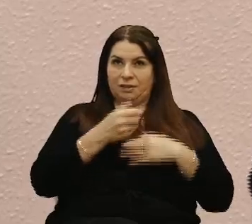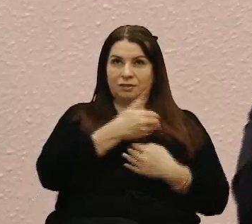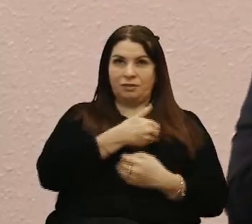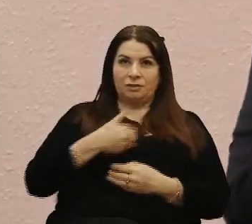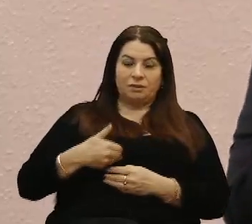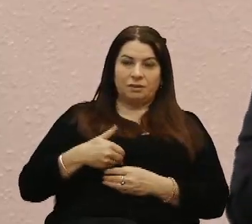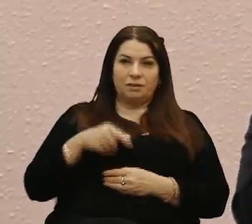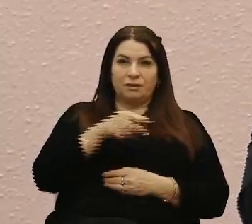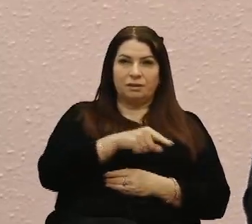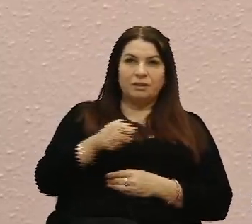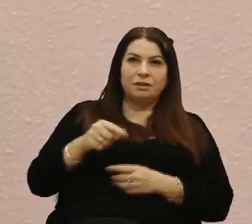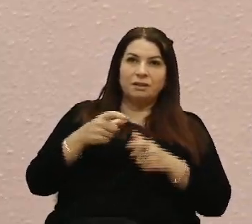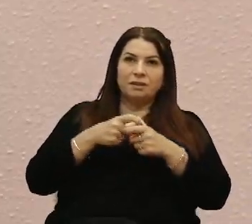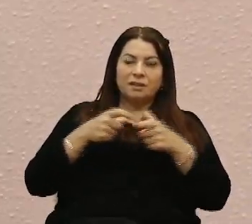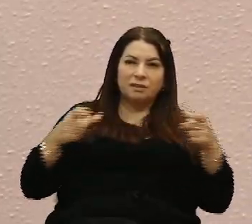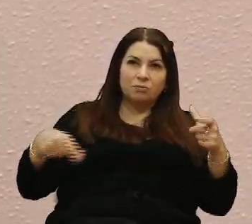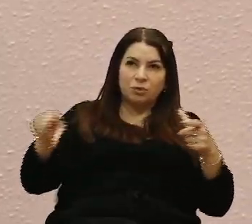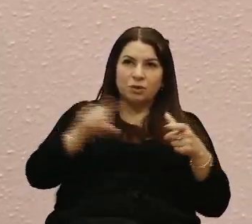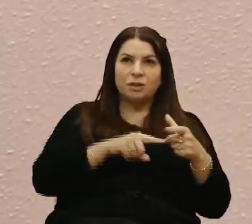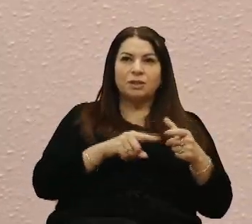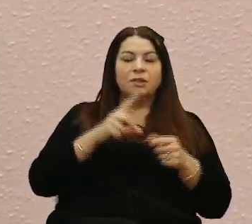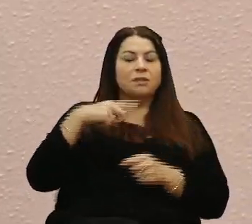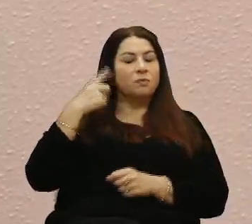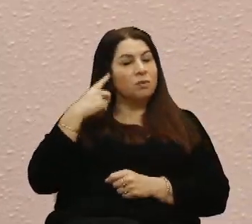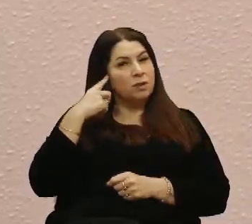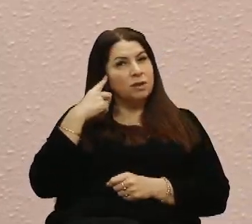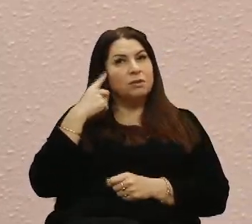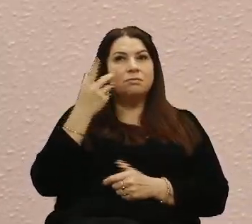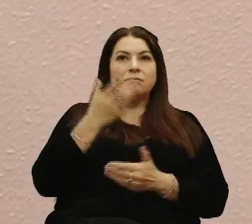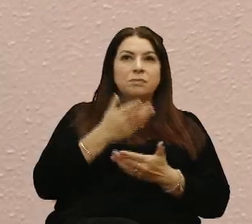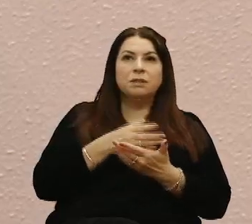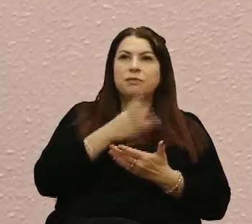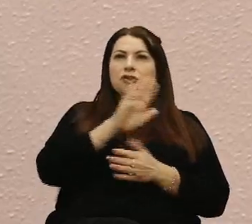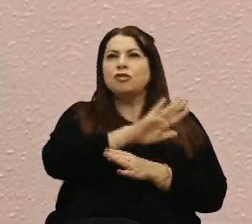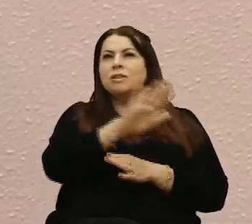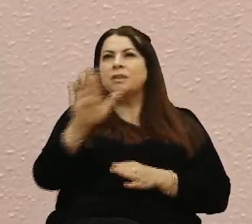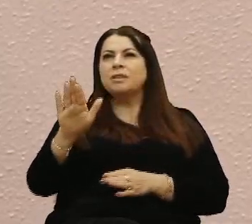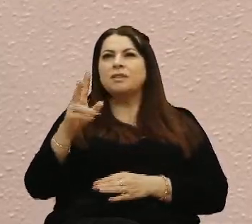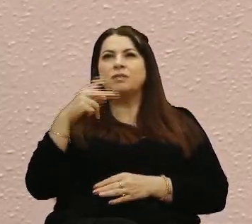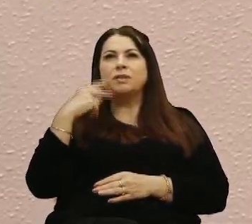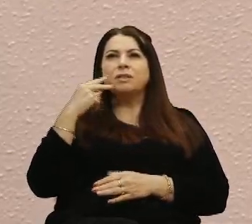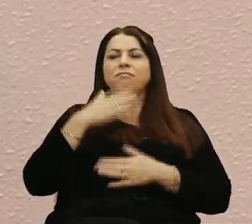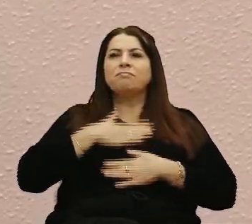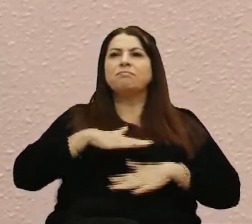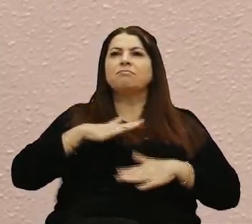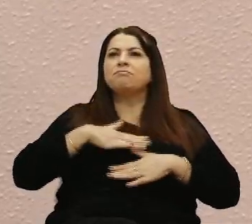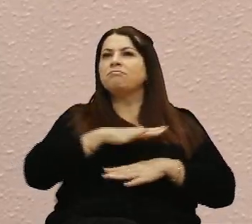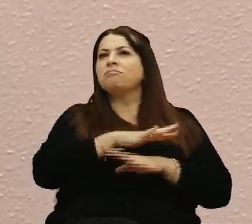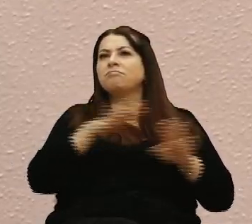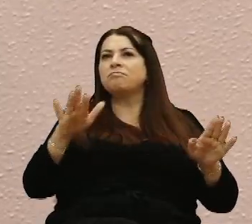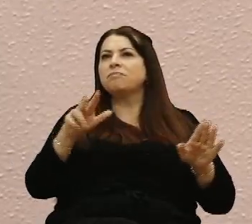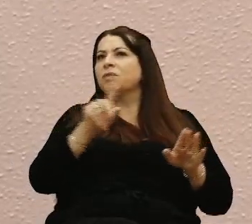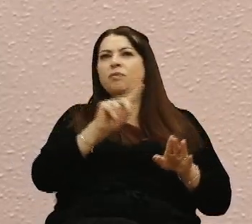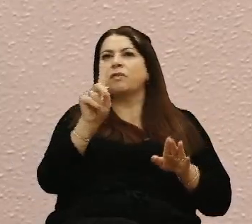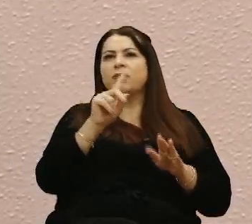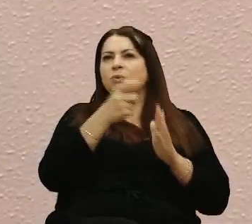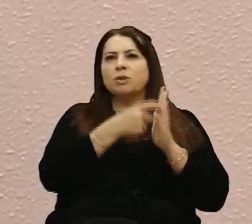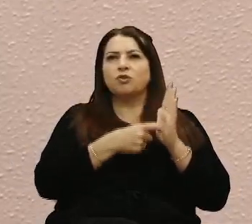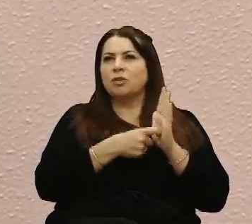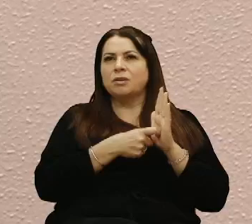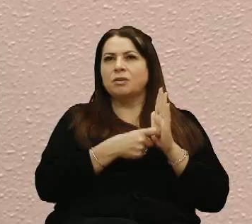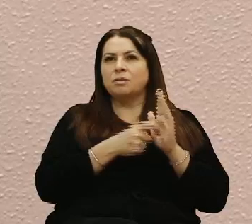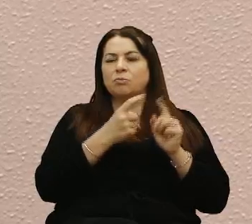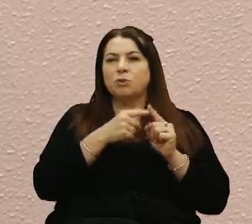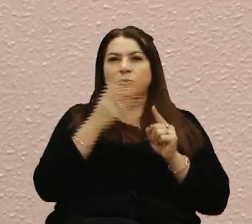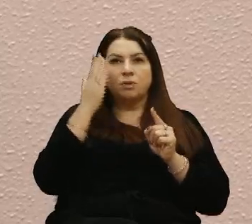pública, é porque a maioria dos deputados financiados... E aí eu queria deixar aqui os vereadores também tranquilos. Vocês não vão ser taxados, porque que eu